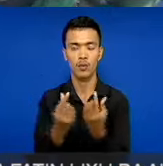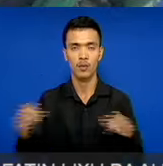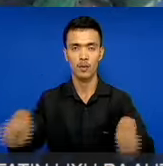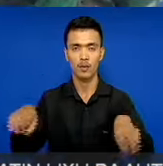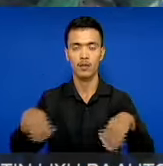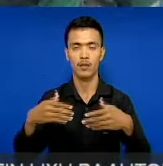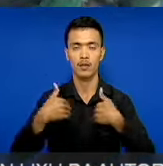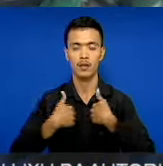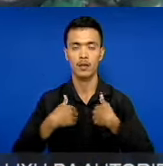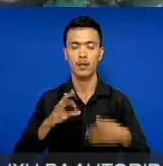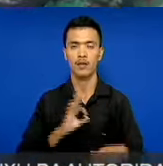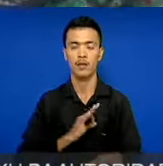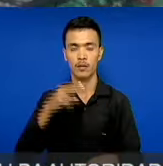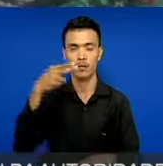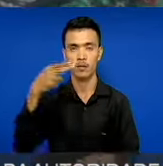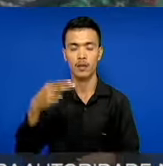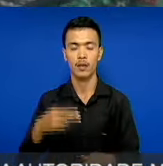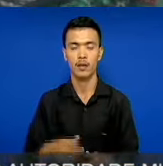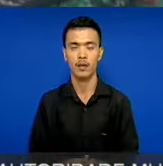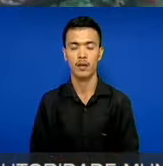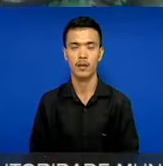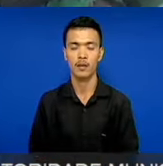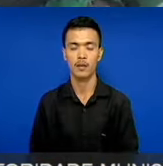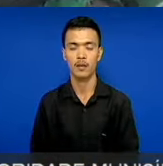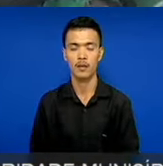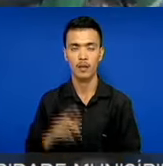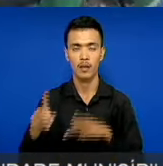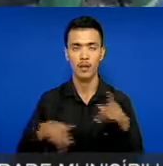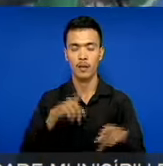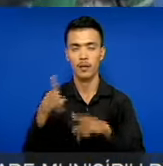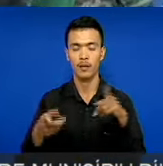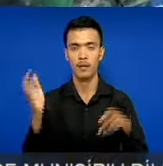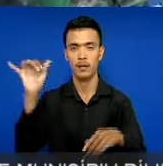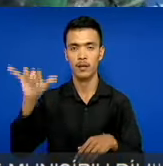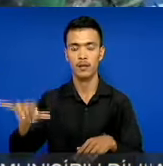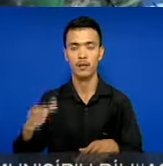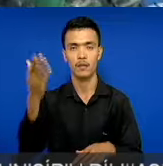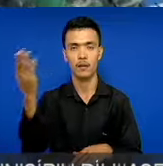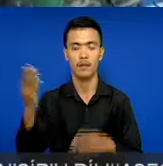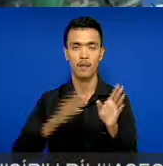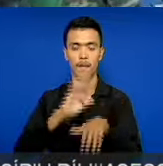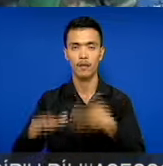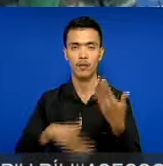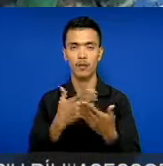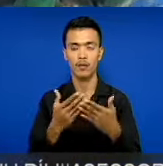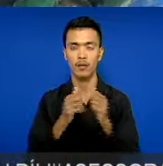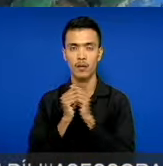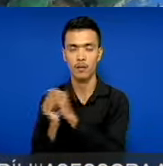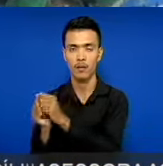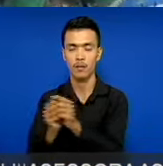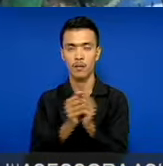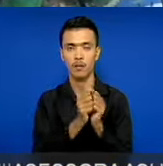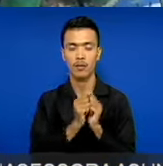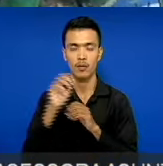iha kuartel unidade sira ne be iha kuartel e kuartel nia ema sira ne be maka ane ba hutu hamutuk maka